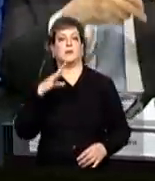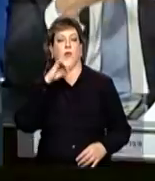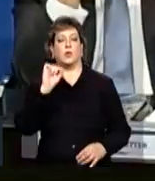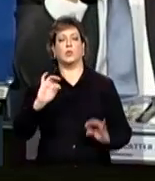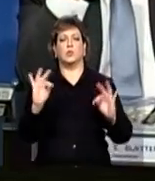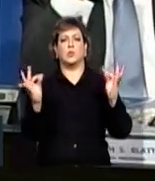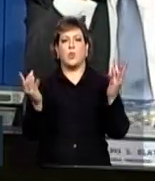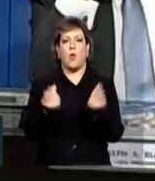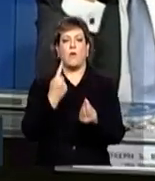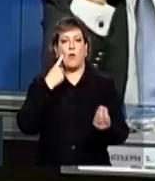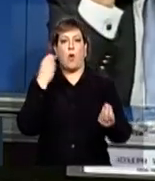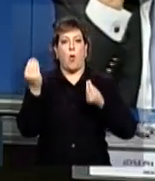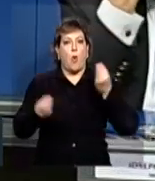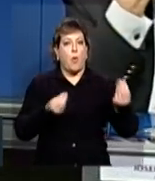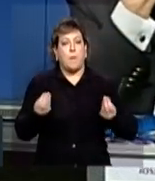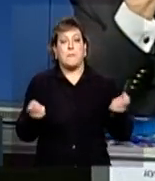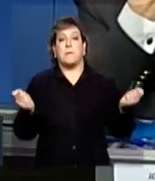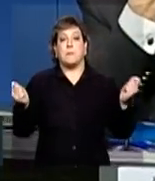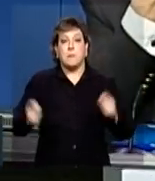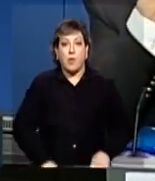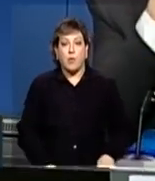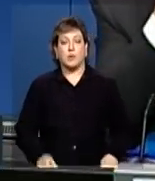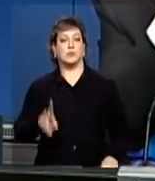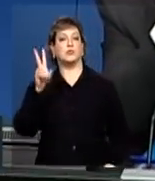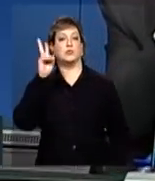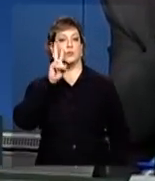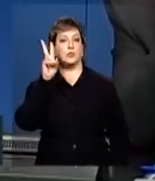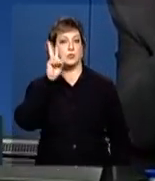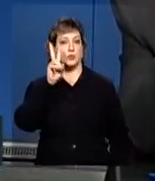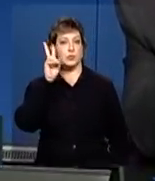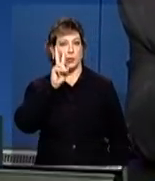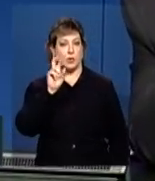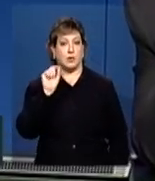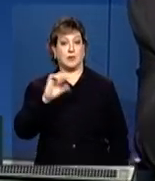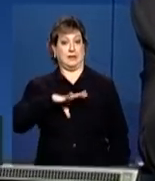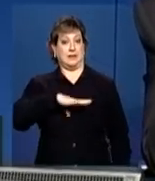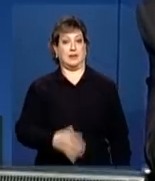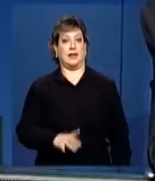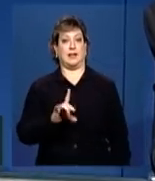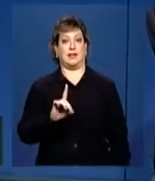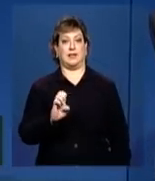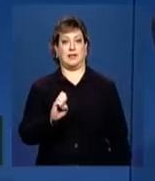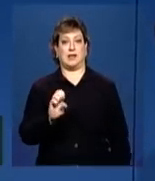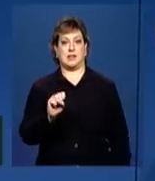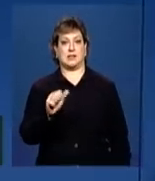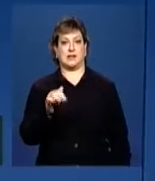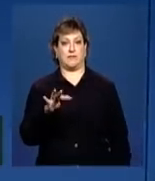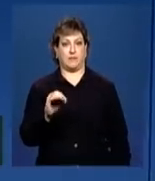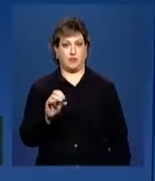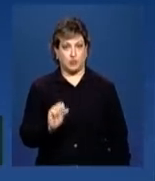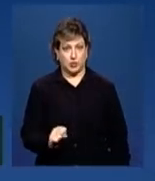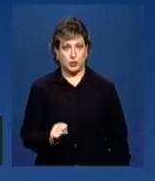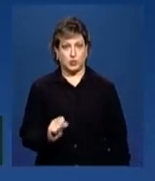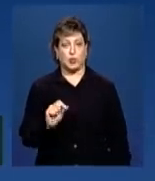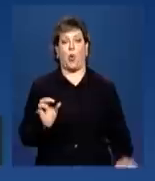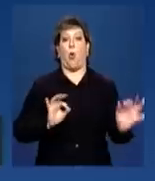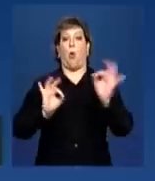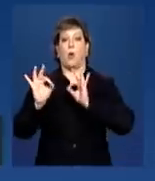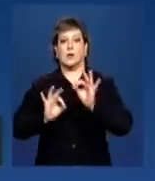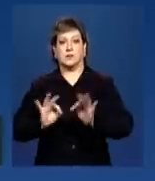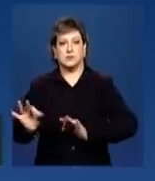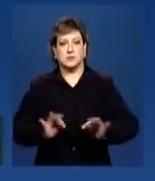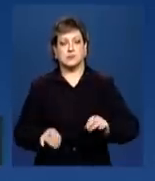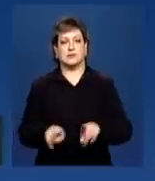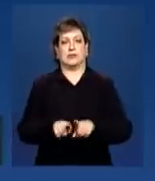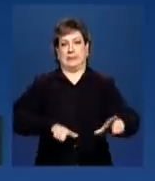as possibilidades no âmbito dos desafios de organização e